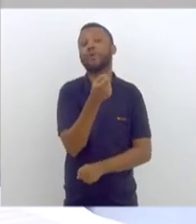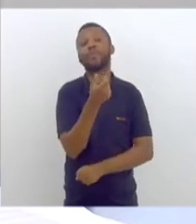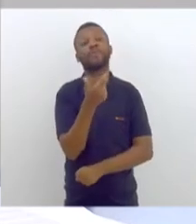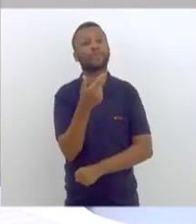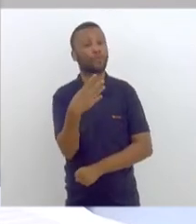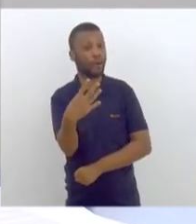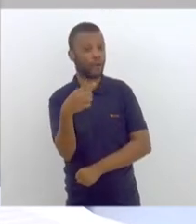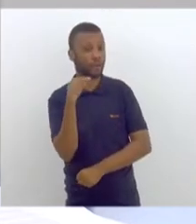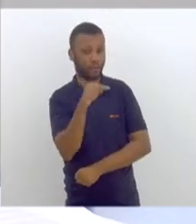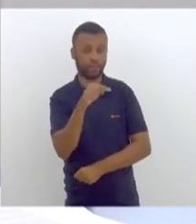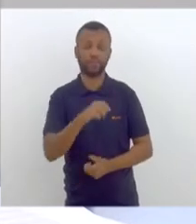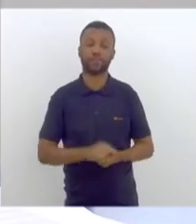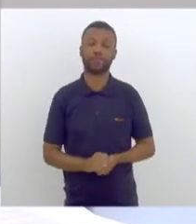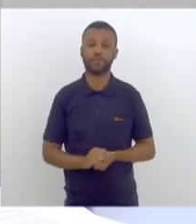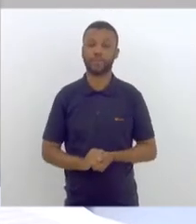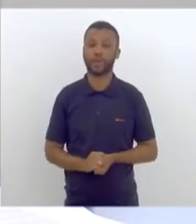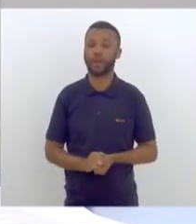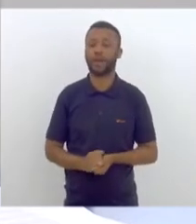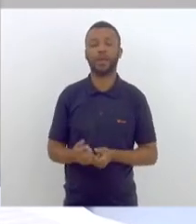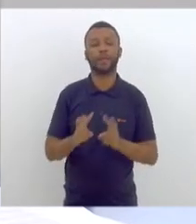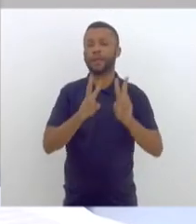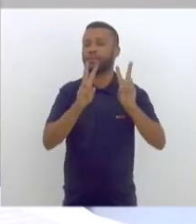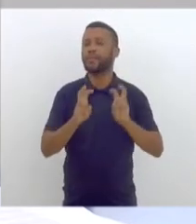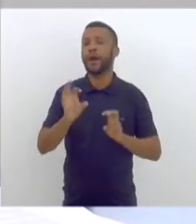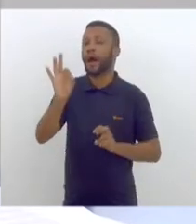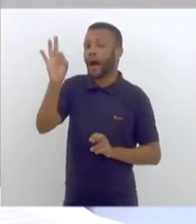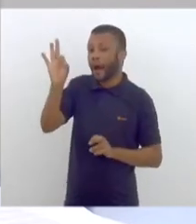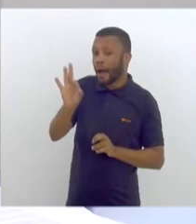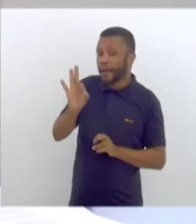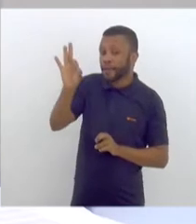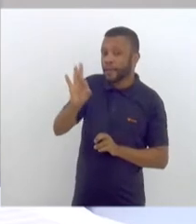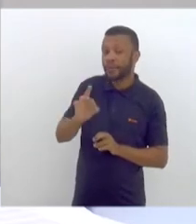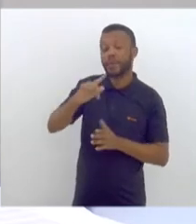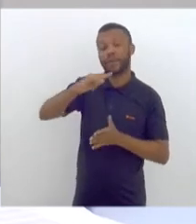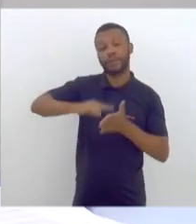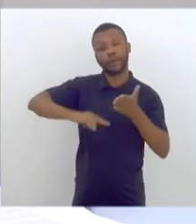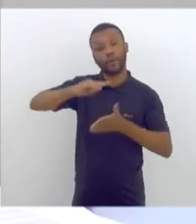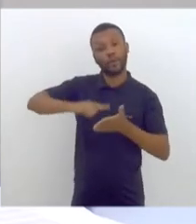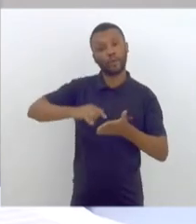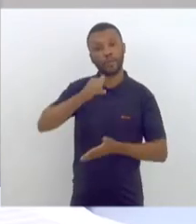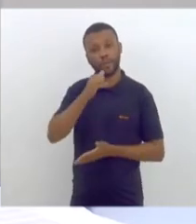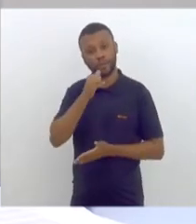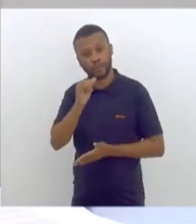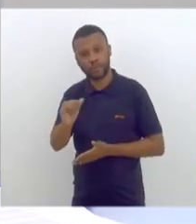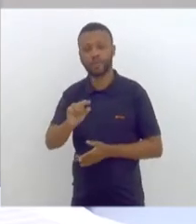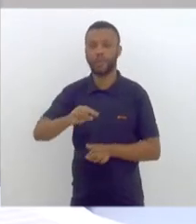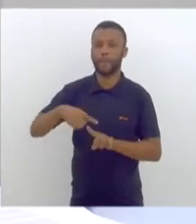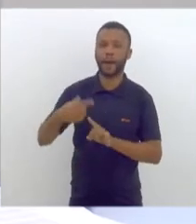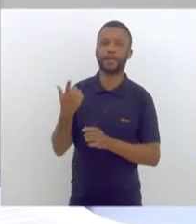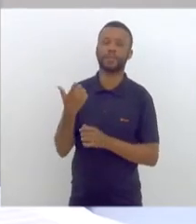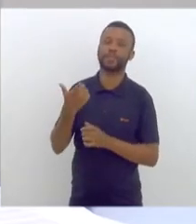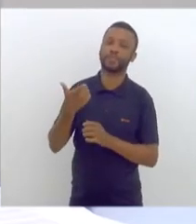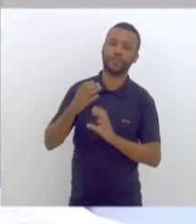que alíquota de energia e Telecomunicações